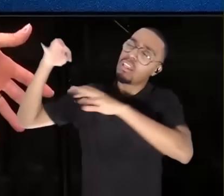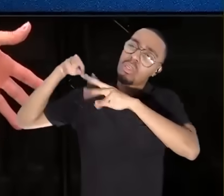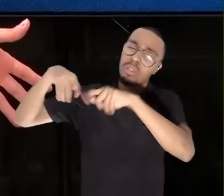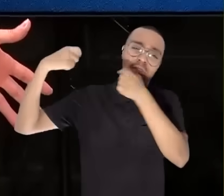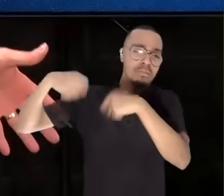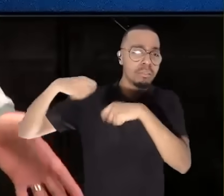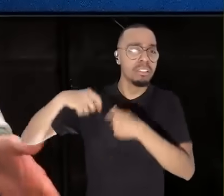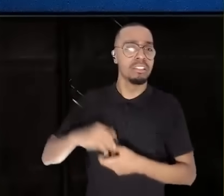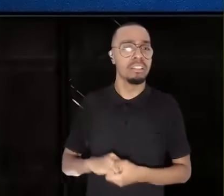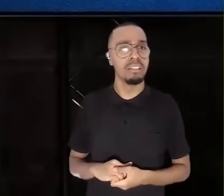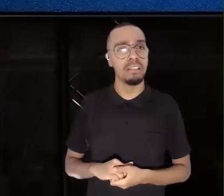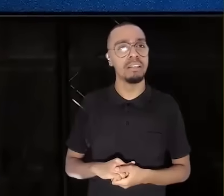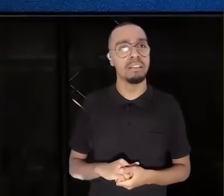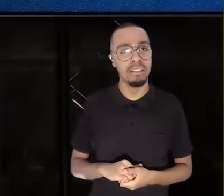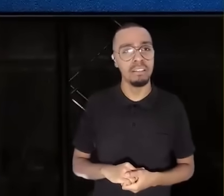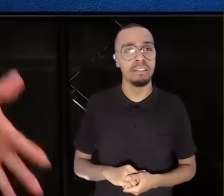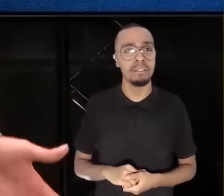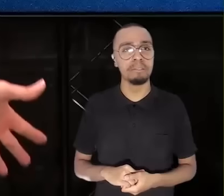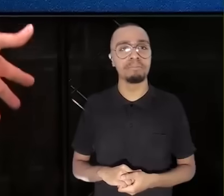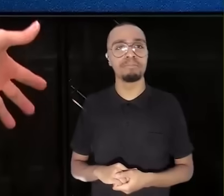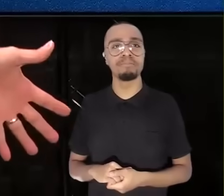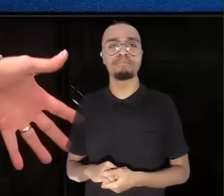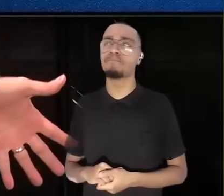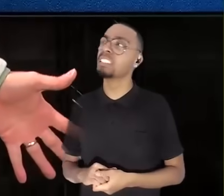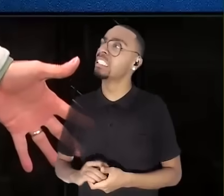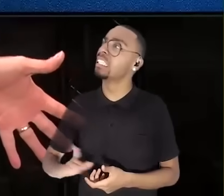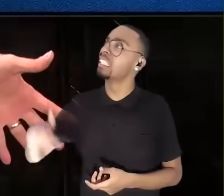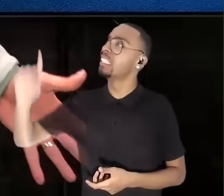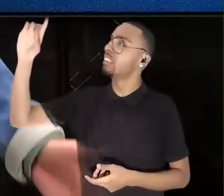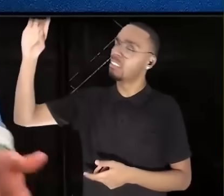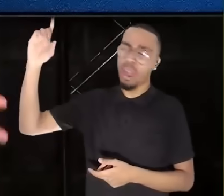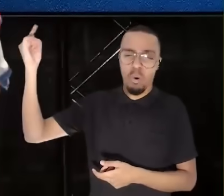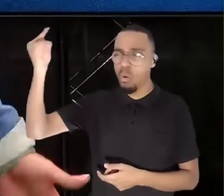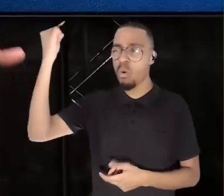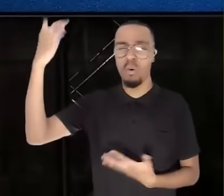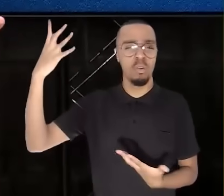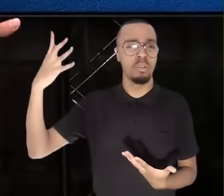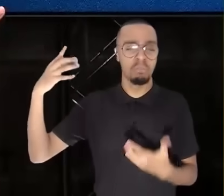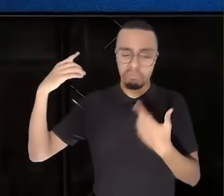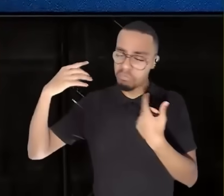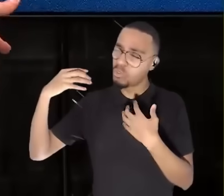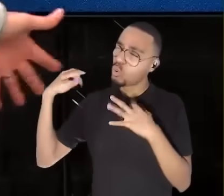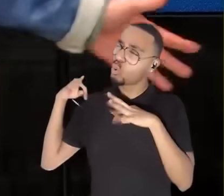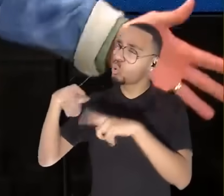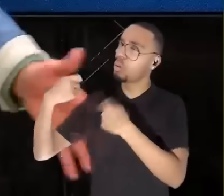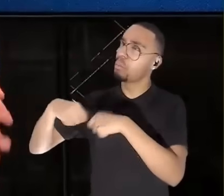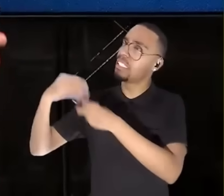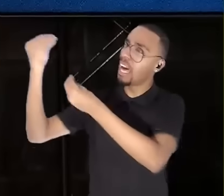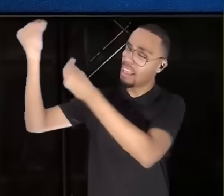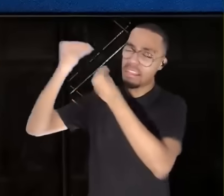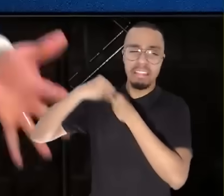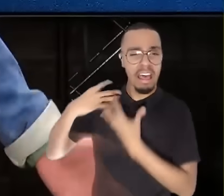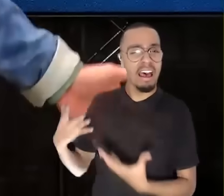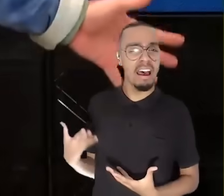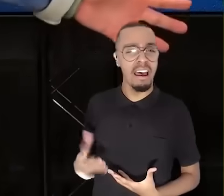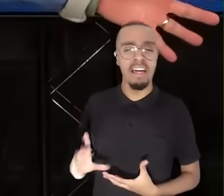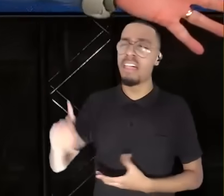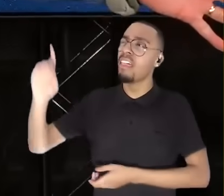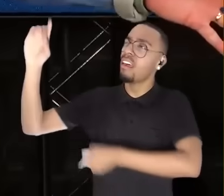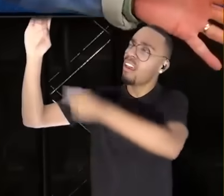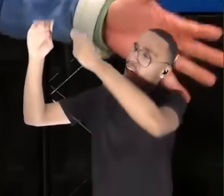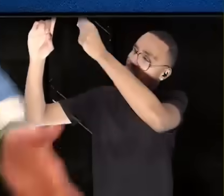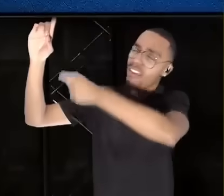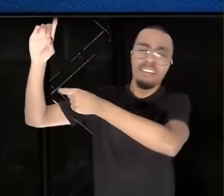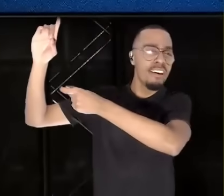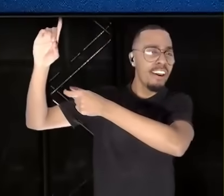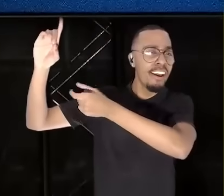precisa que eu seja, eu serei aquele que vai dar comida quando você precisar de comida, eu serei aquele que vai dar água quando você precisar de água, eu serei aquele que vai te dar consolo quando você